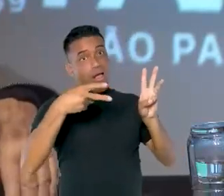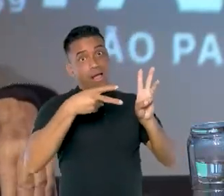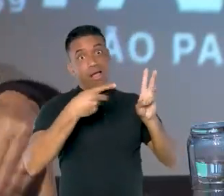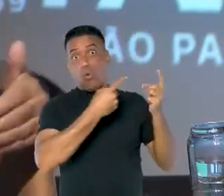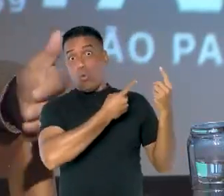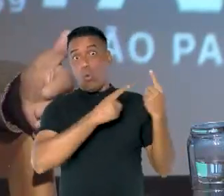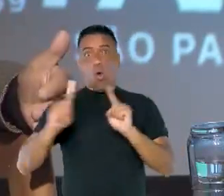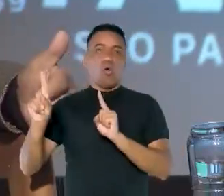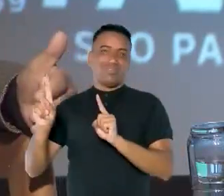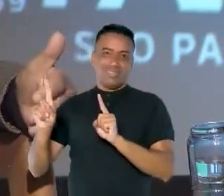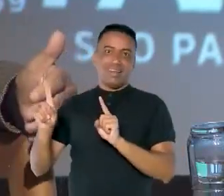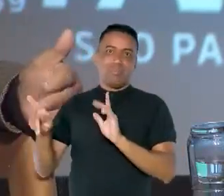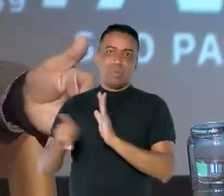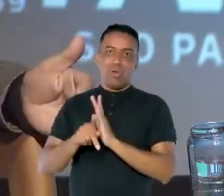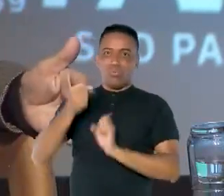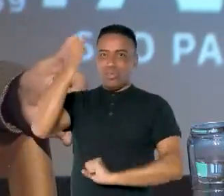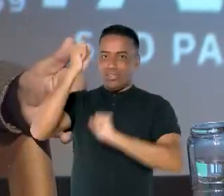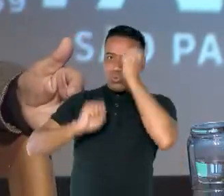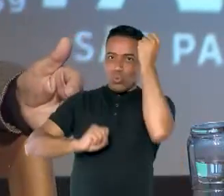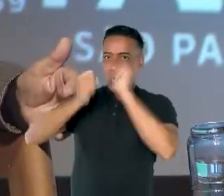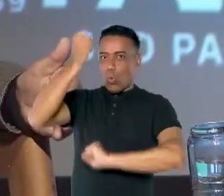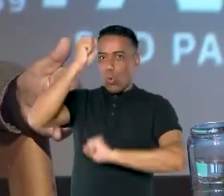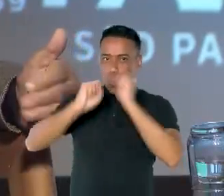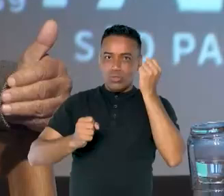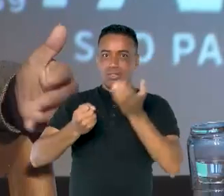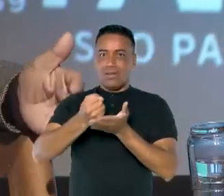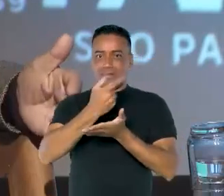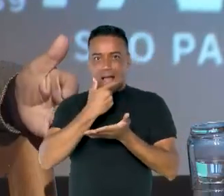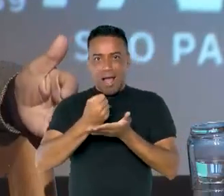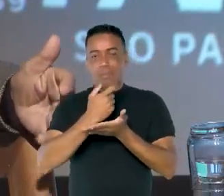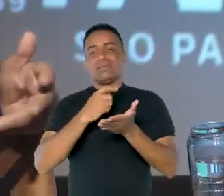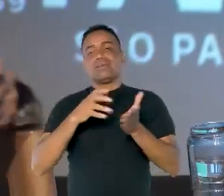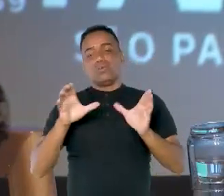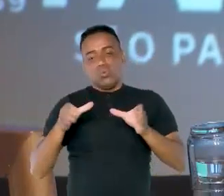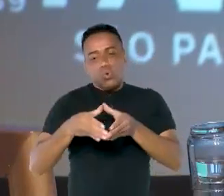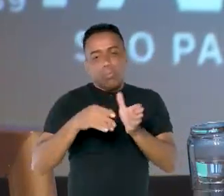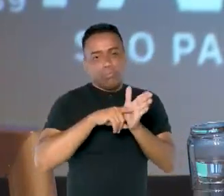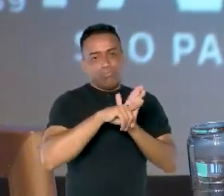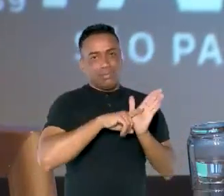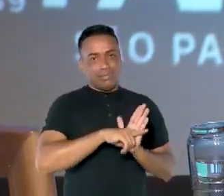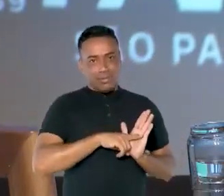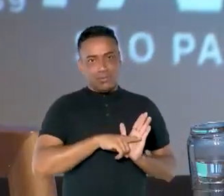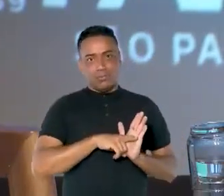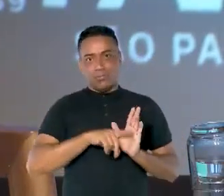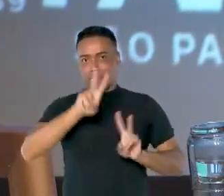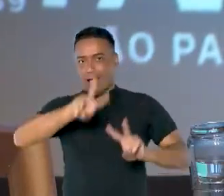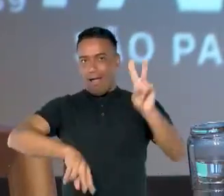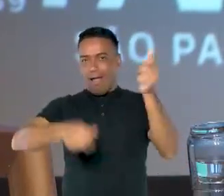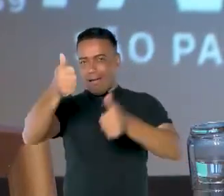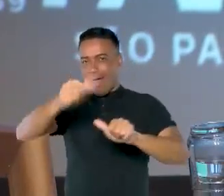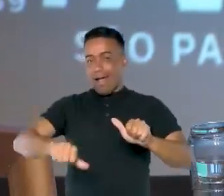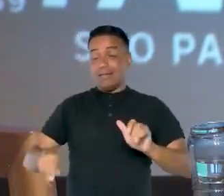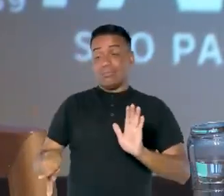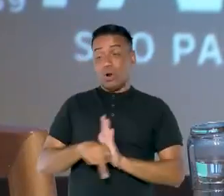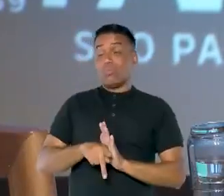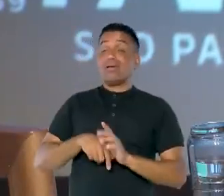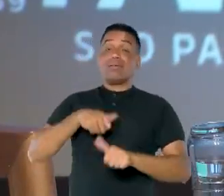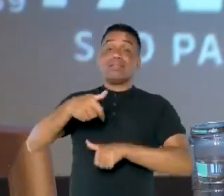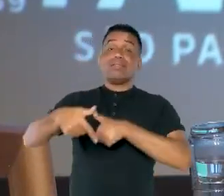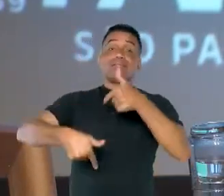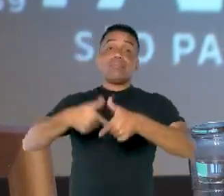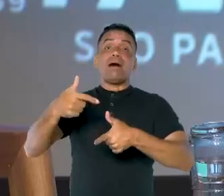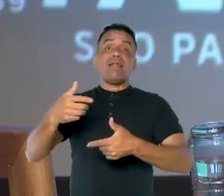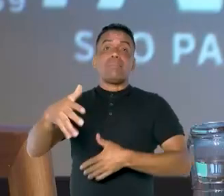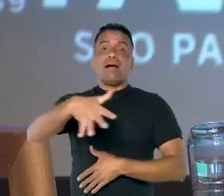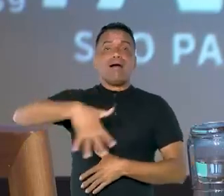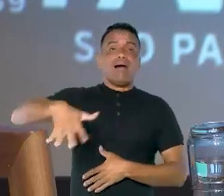não é? Dessas indústrias, desses pesquisadores, que, em última análise, acabam trabalhando para a indústria.